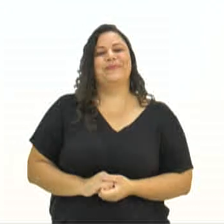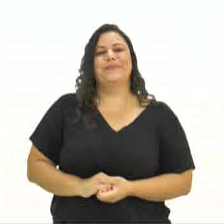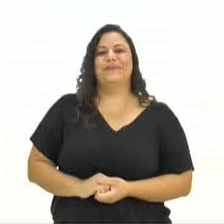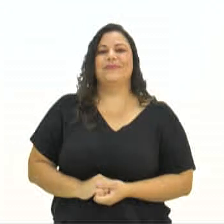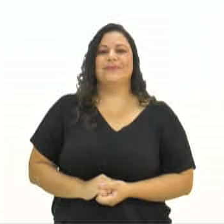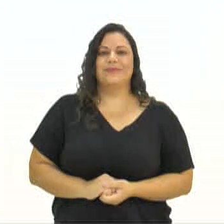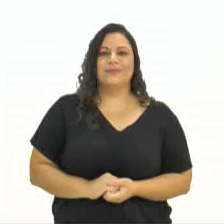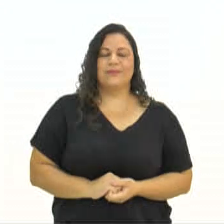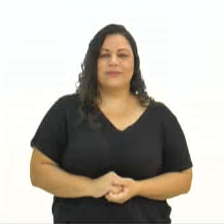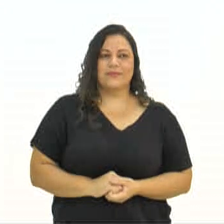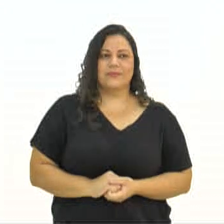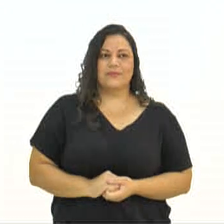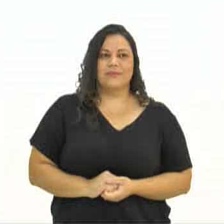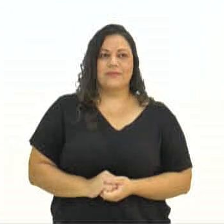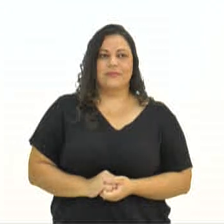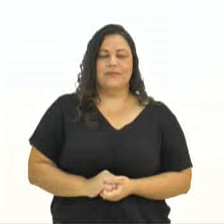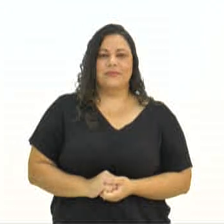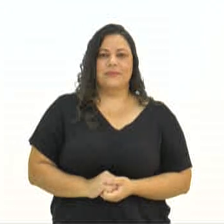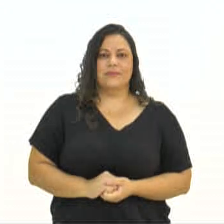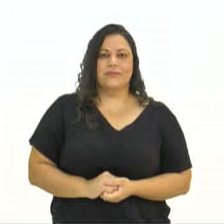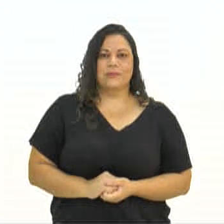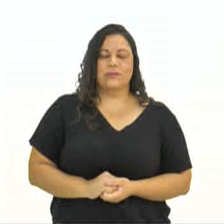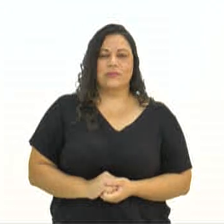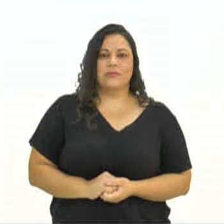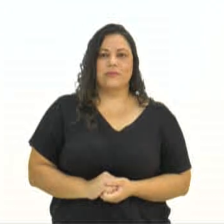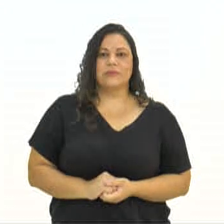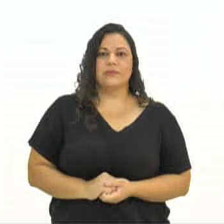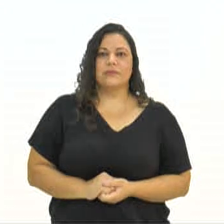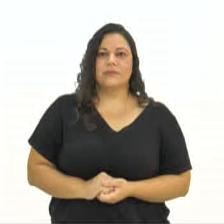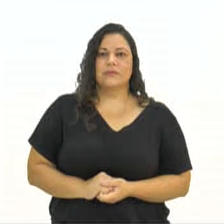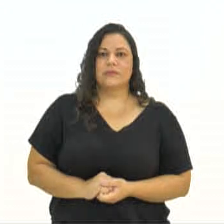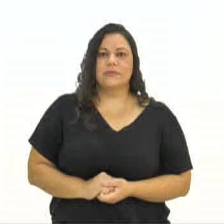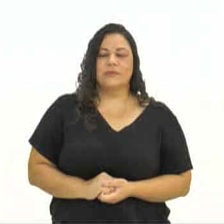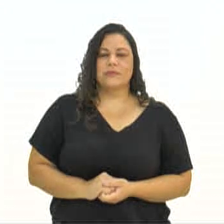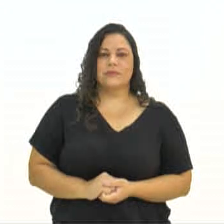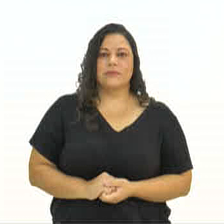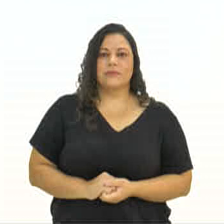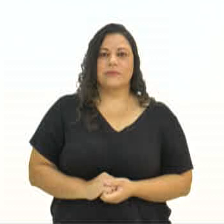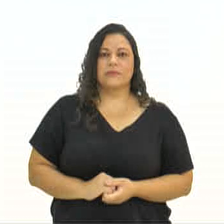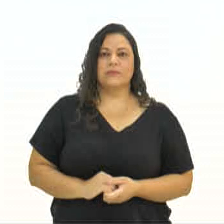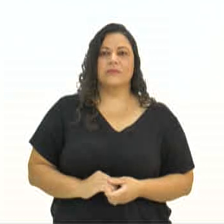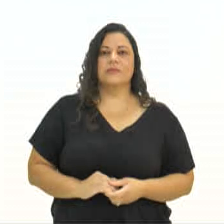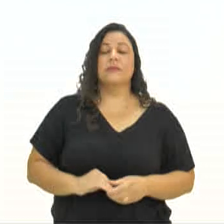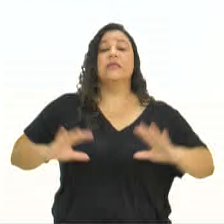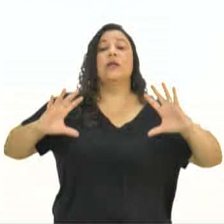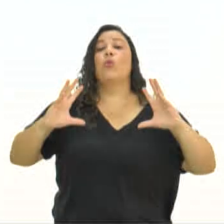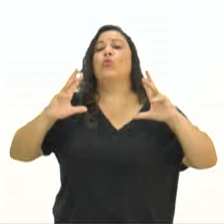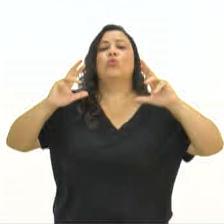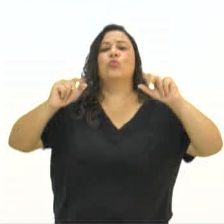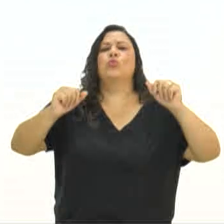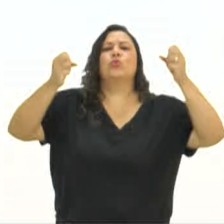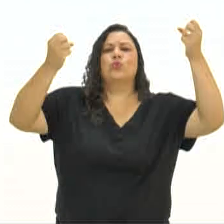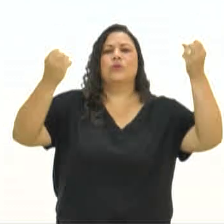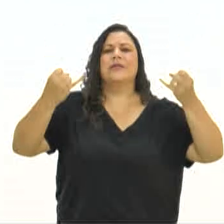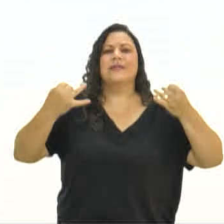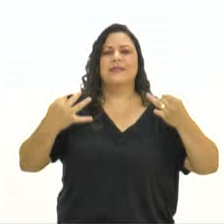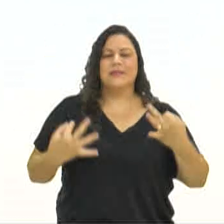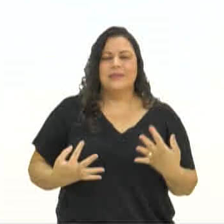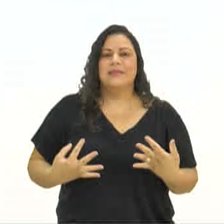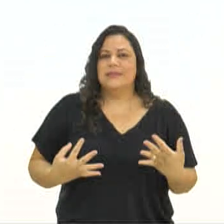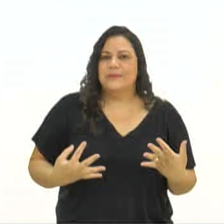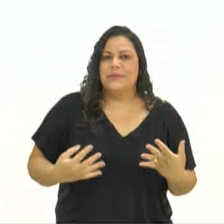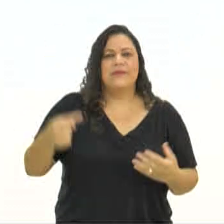contesta que elementos del género sinopsis aparecem en ella. Então, tudo aquilo que eu falei sobre a sinopse, vocês